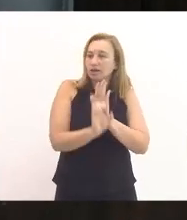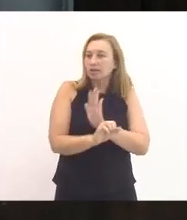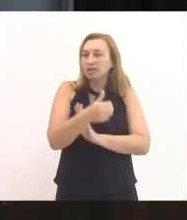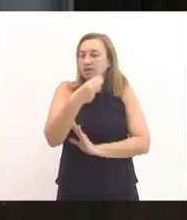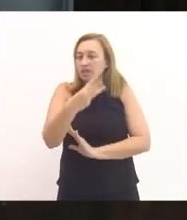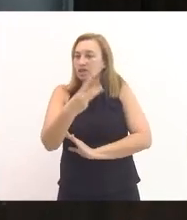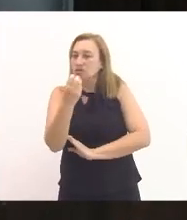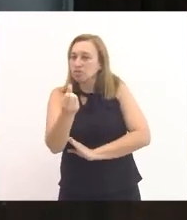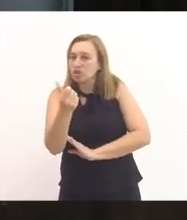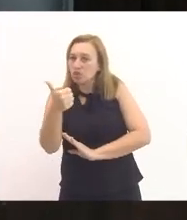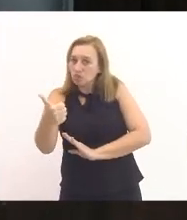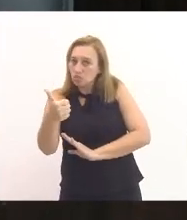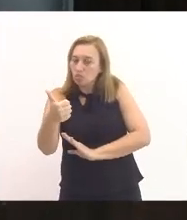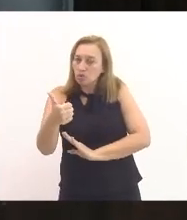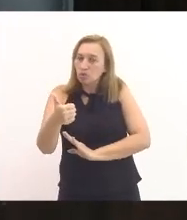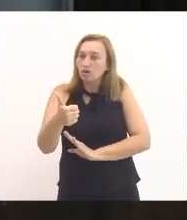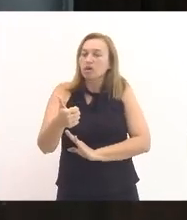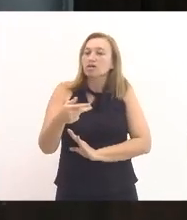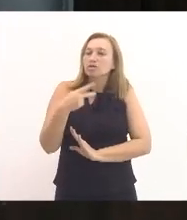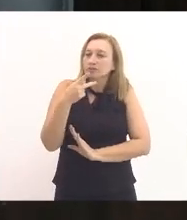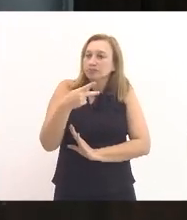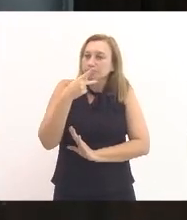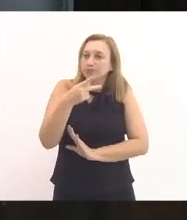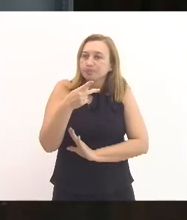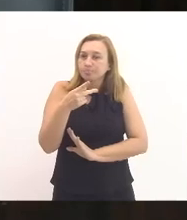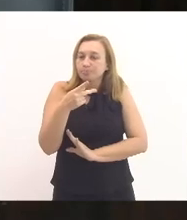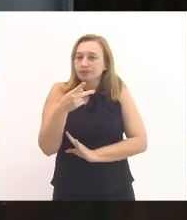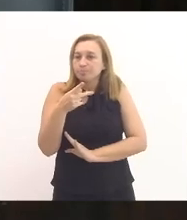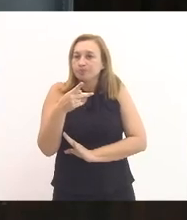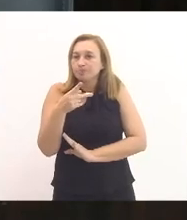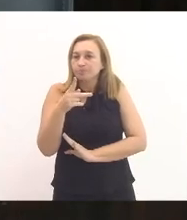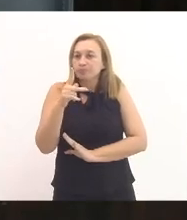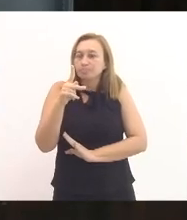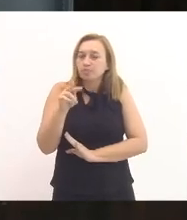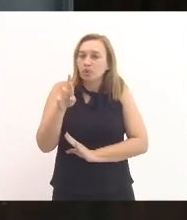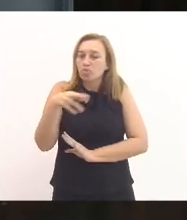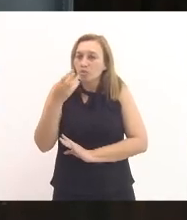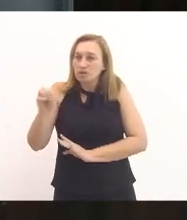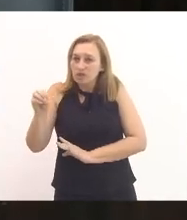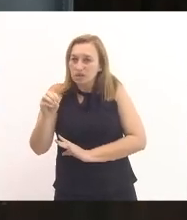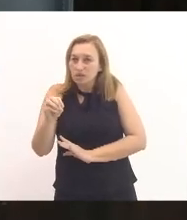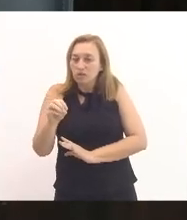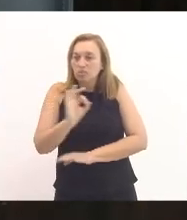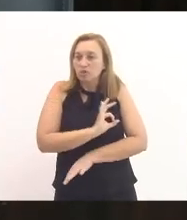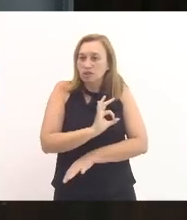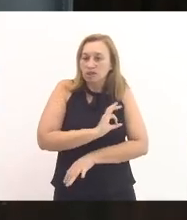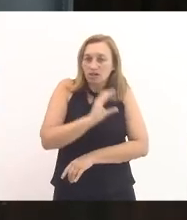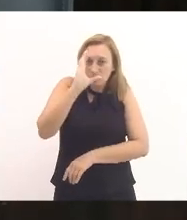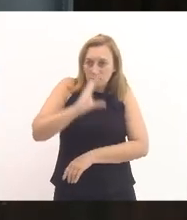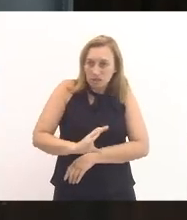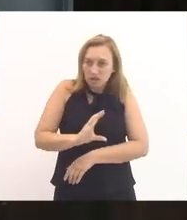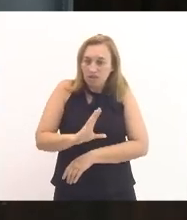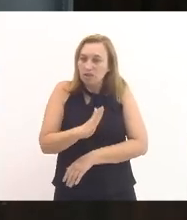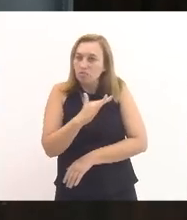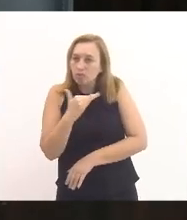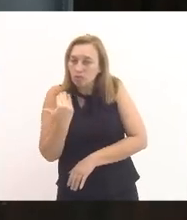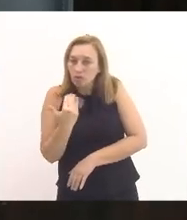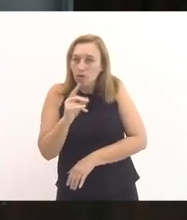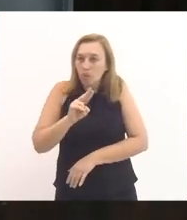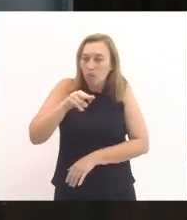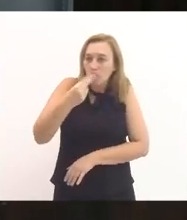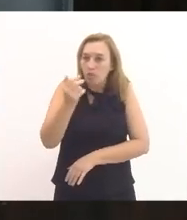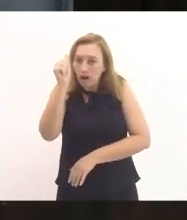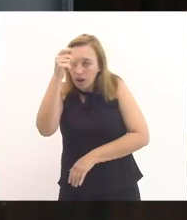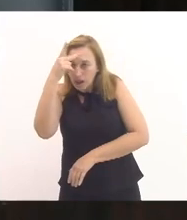361 é aquela que fala né que será considerado promovido policial civil que vieram a falecer vou